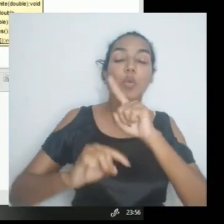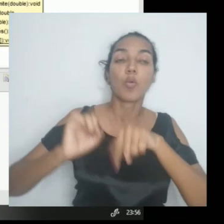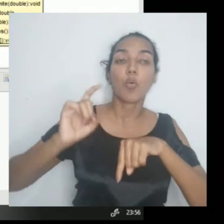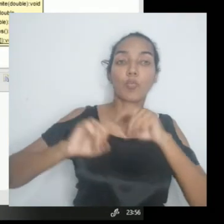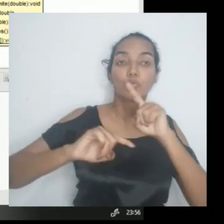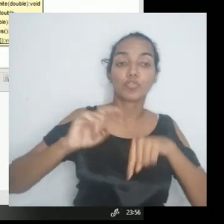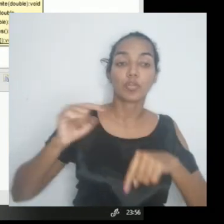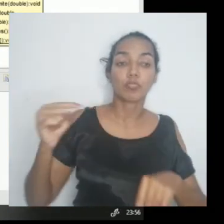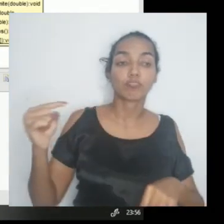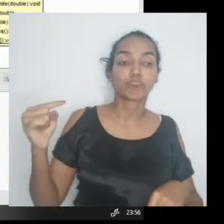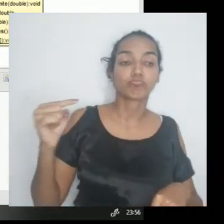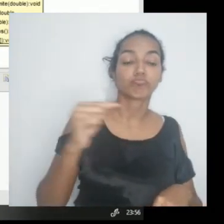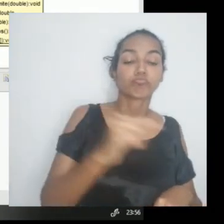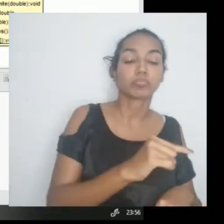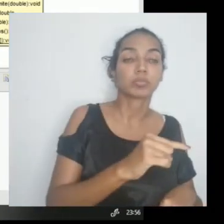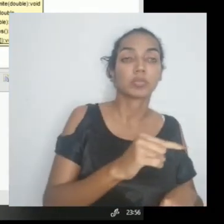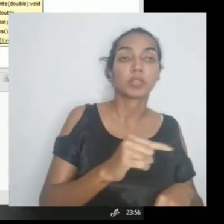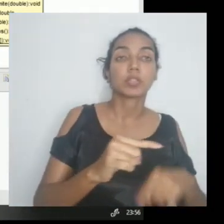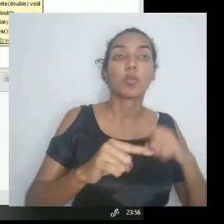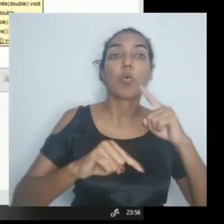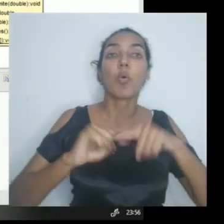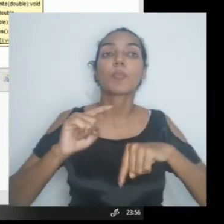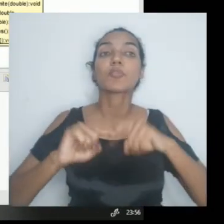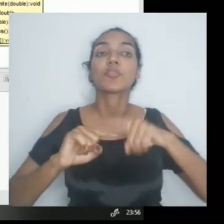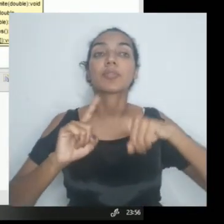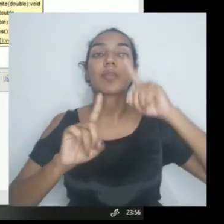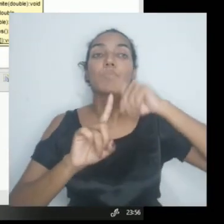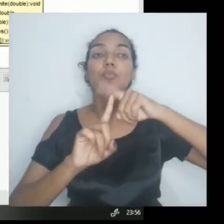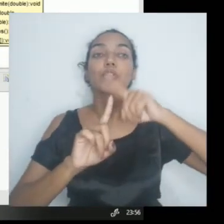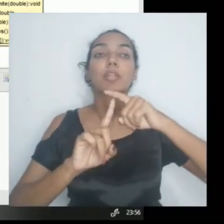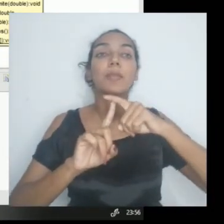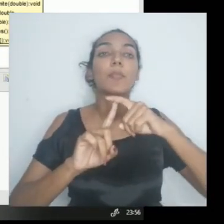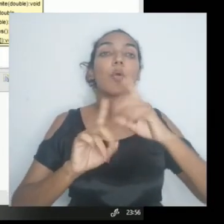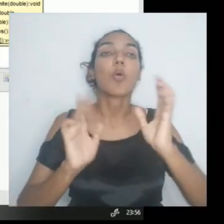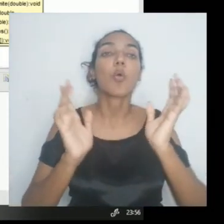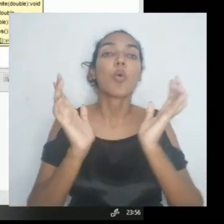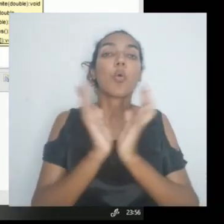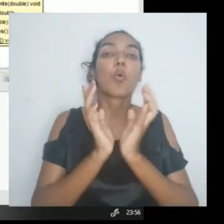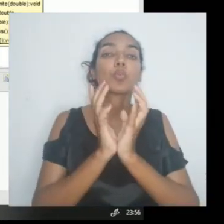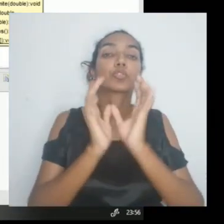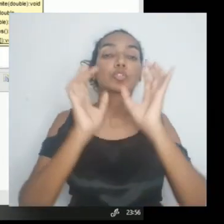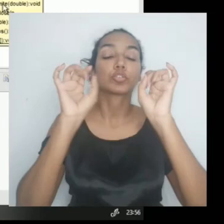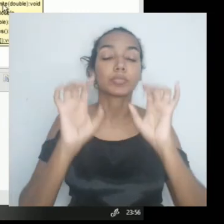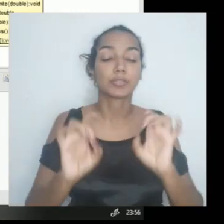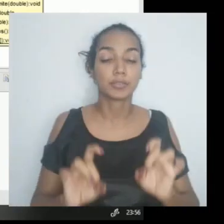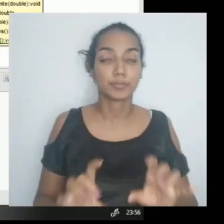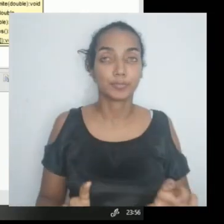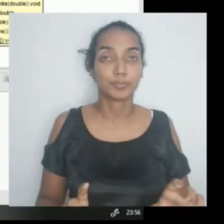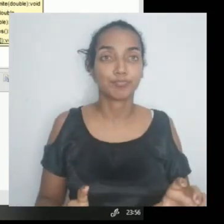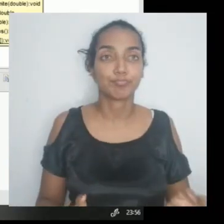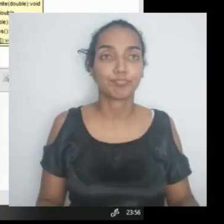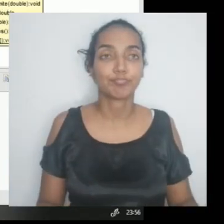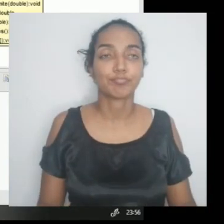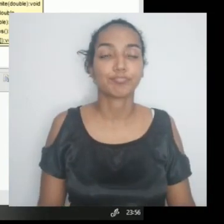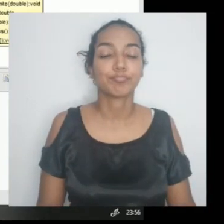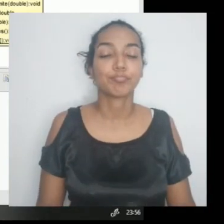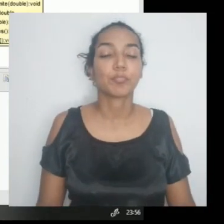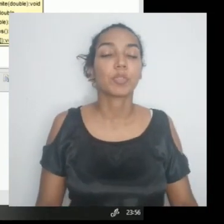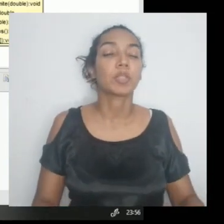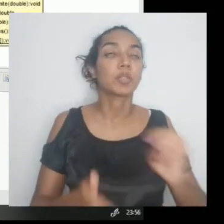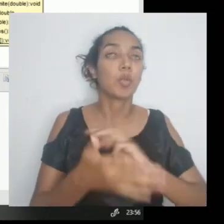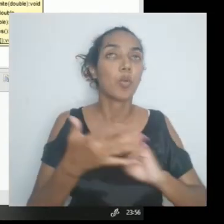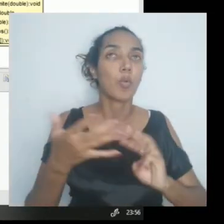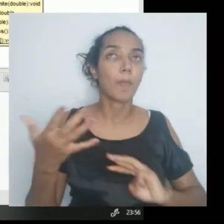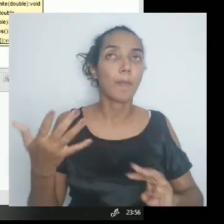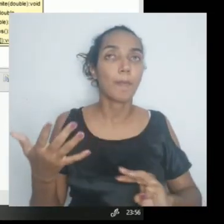chamar o método debitar da classe conta especial. Ou seja, o método debitar a ser executado é este aqui, não o método debitar da classe